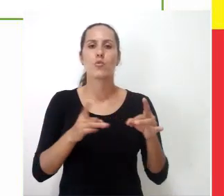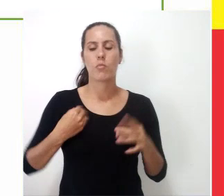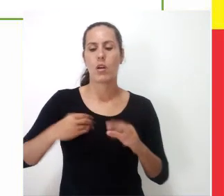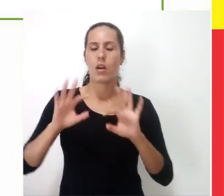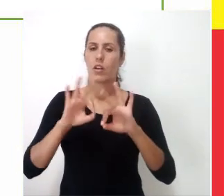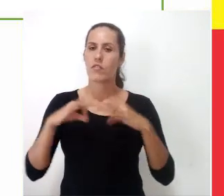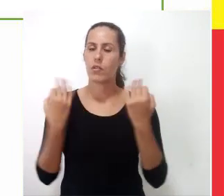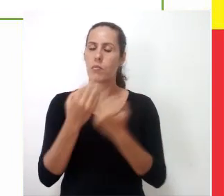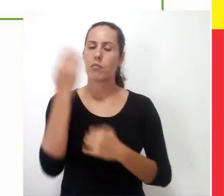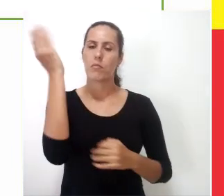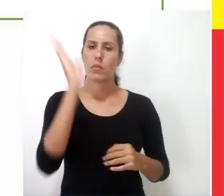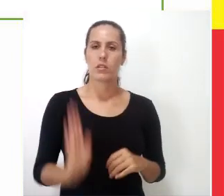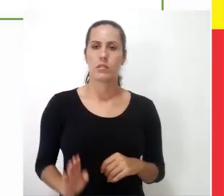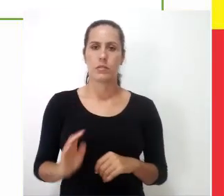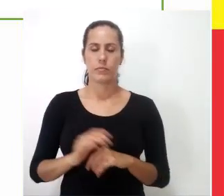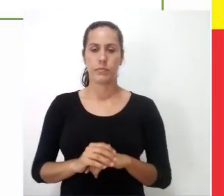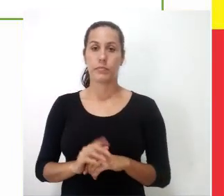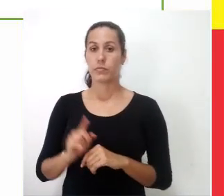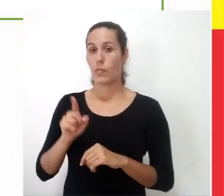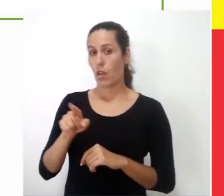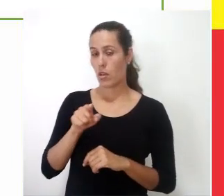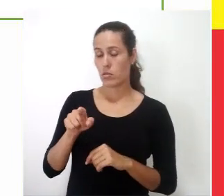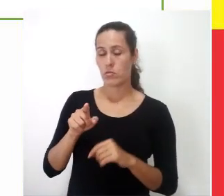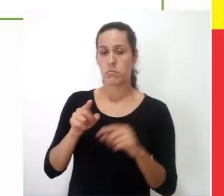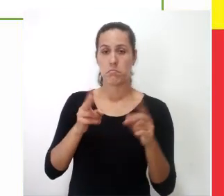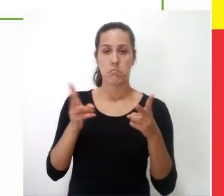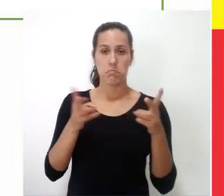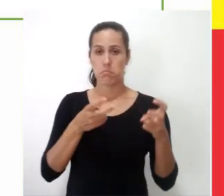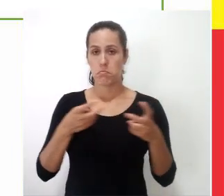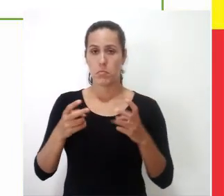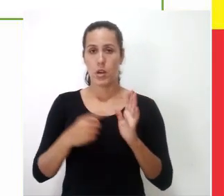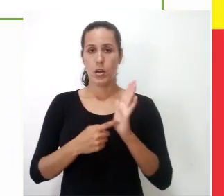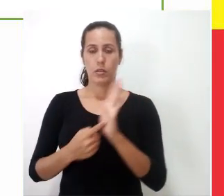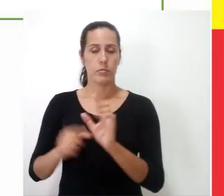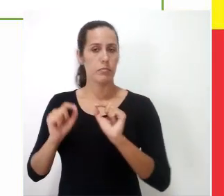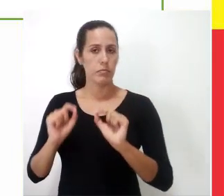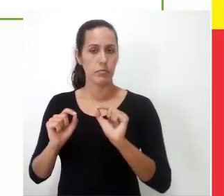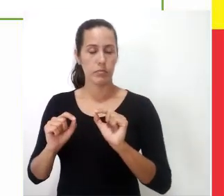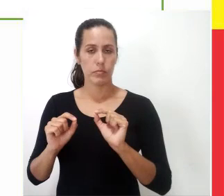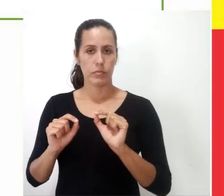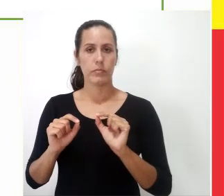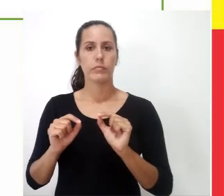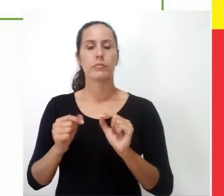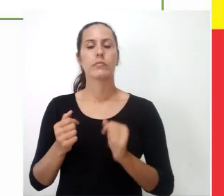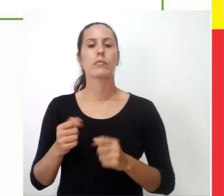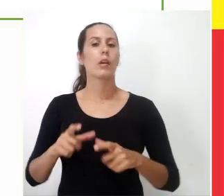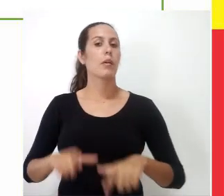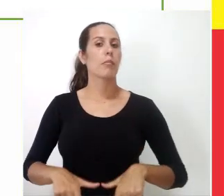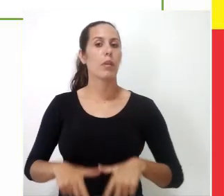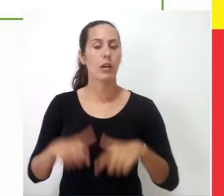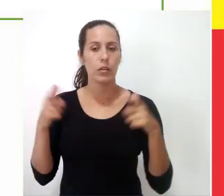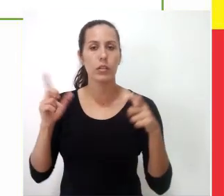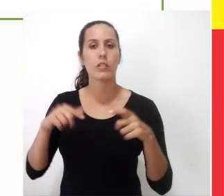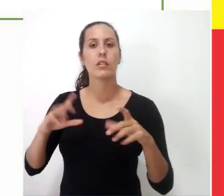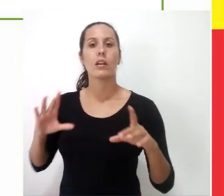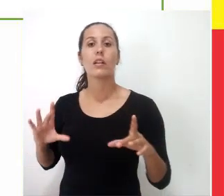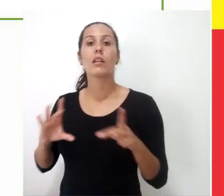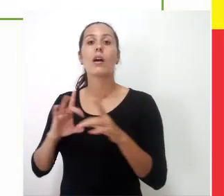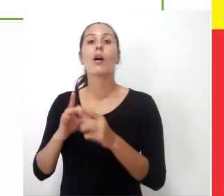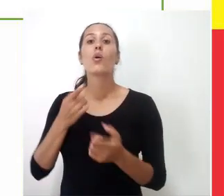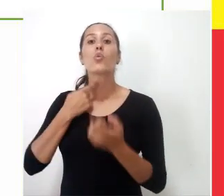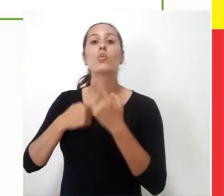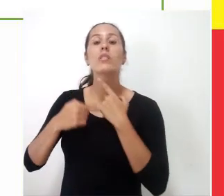pelas famílias brasileiras. Esses dados mostram que boa parte desses bens de consumo